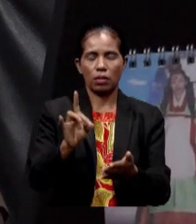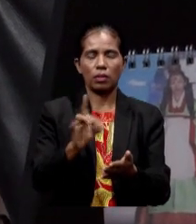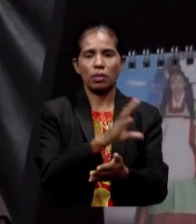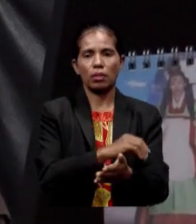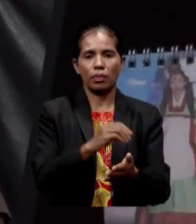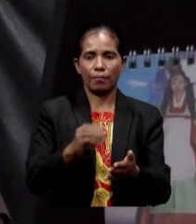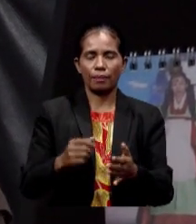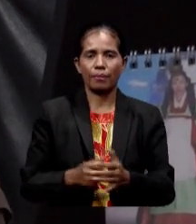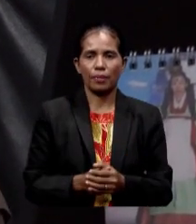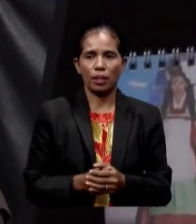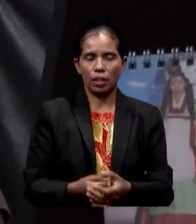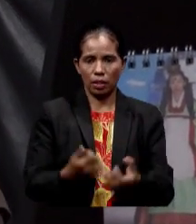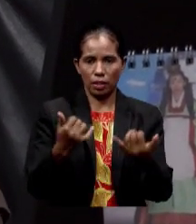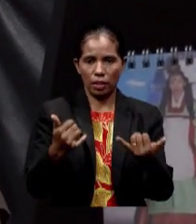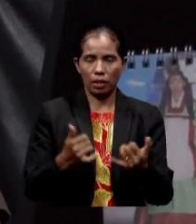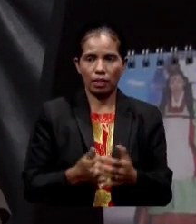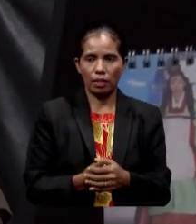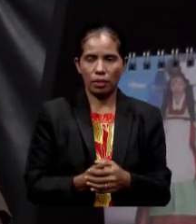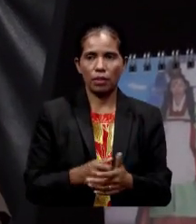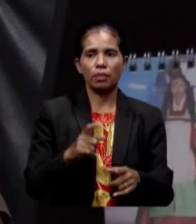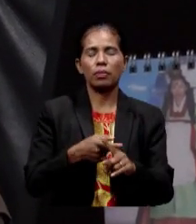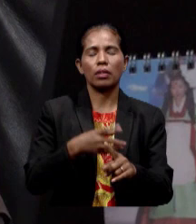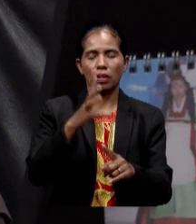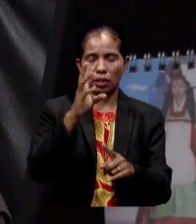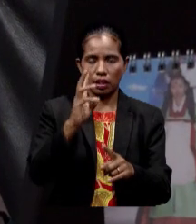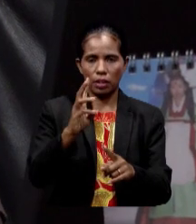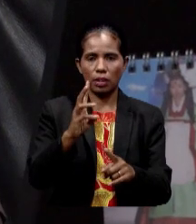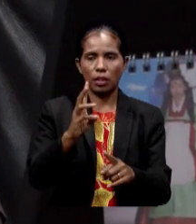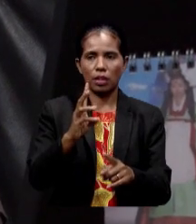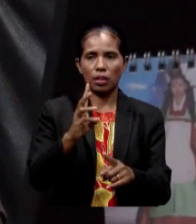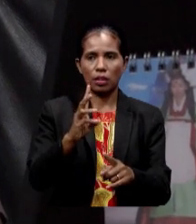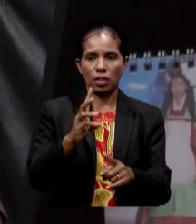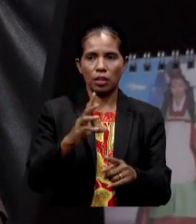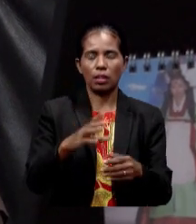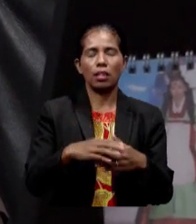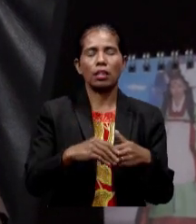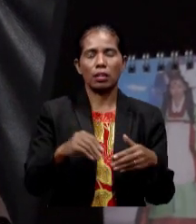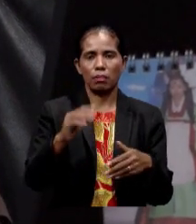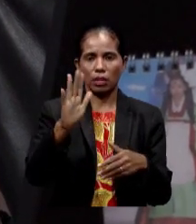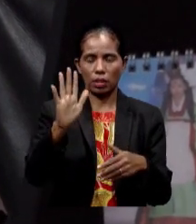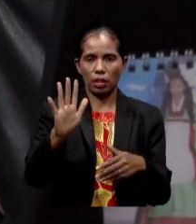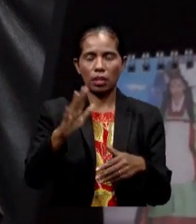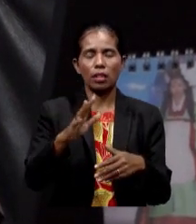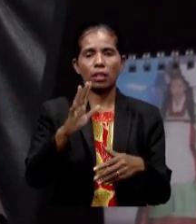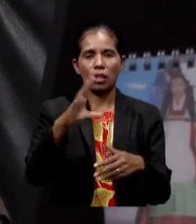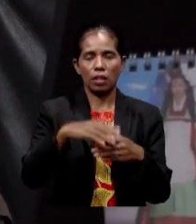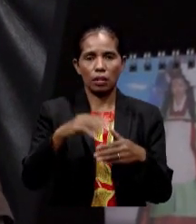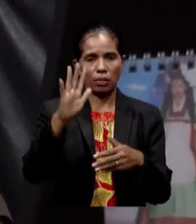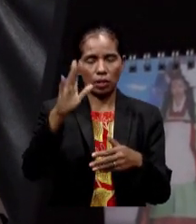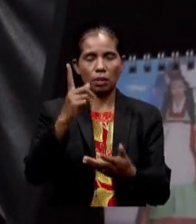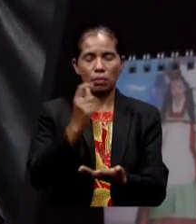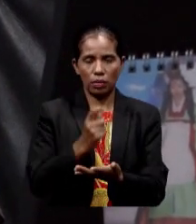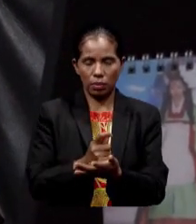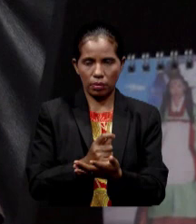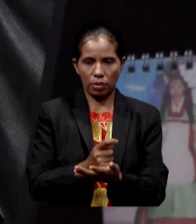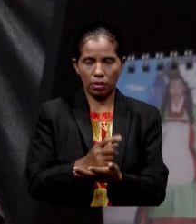Então, e da nemaga se fulan ida sida bele hetan to $5,000 Australia. Então, se $5,000 Australia e ta kali